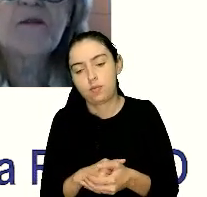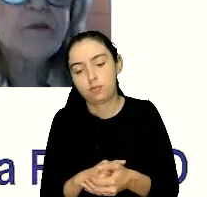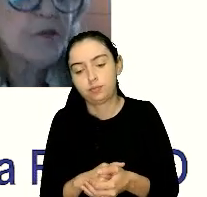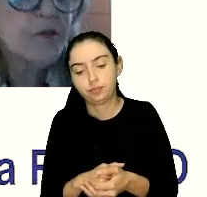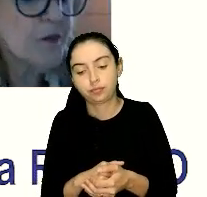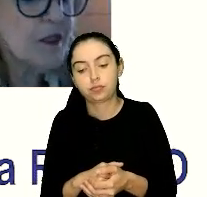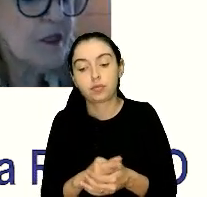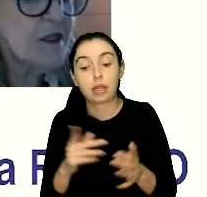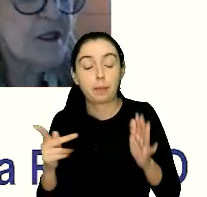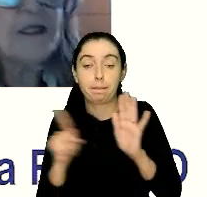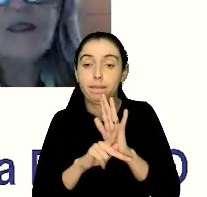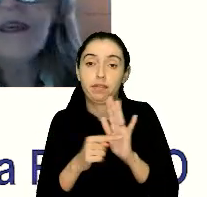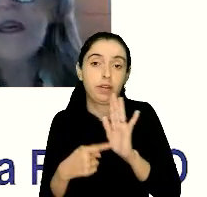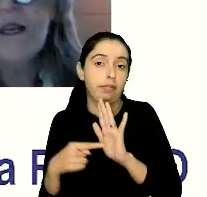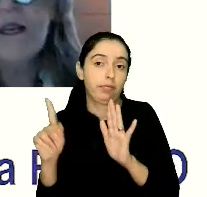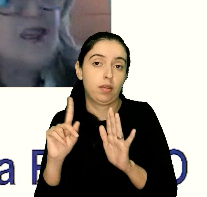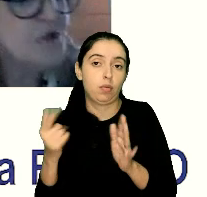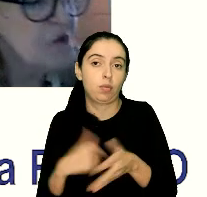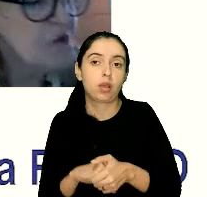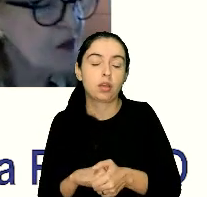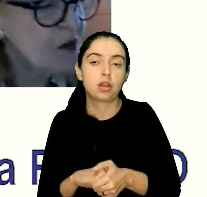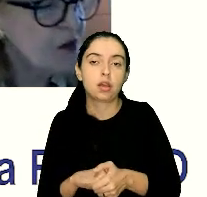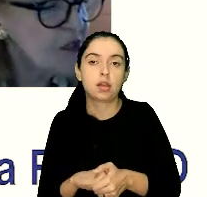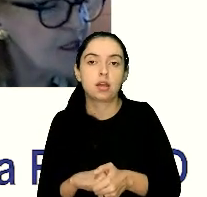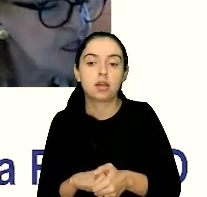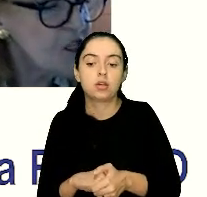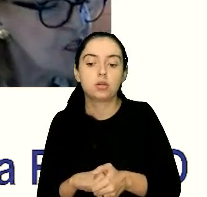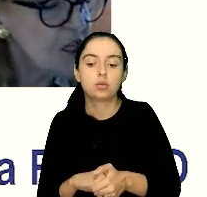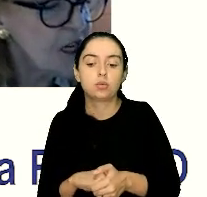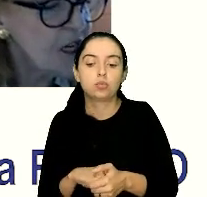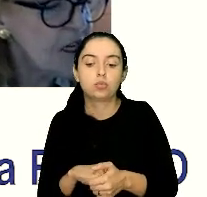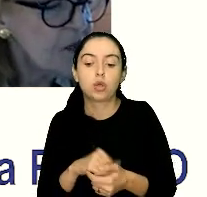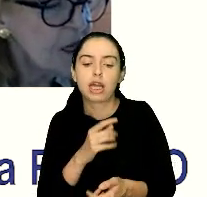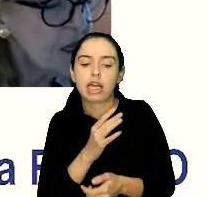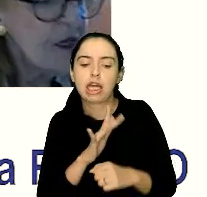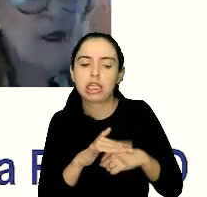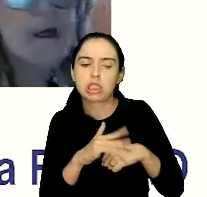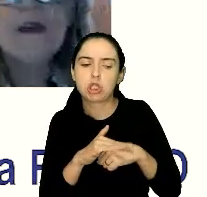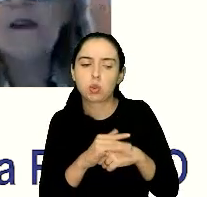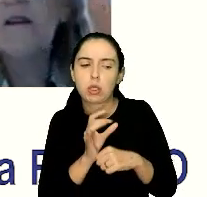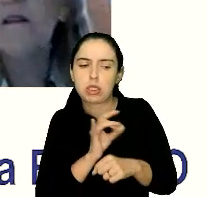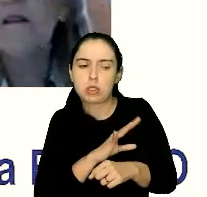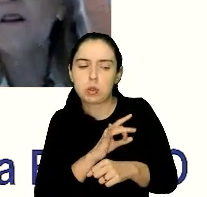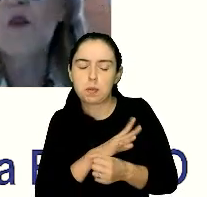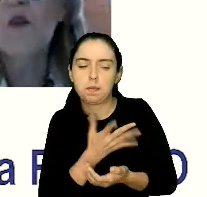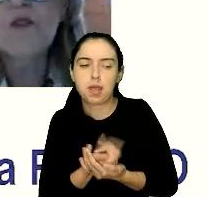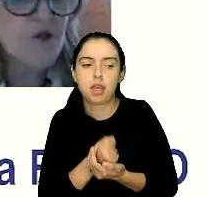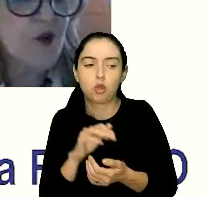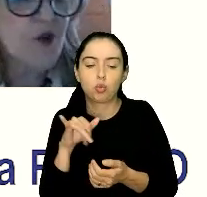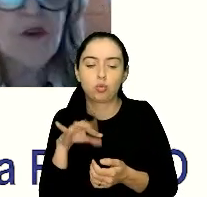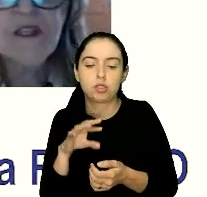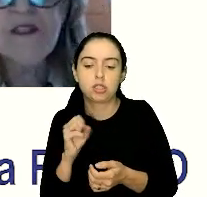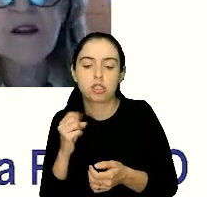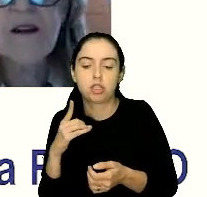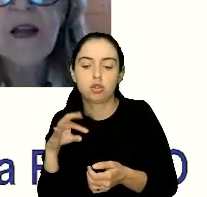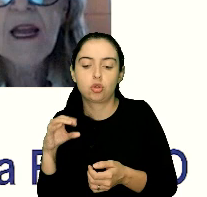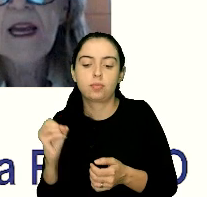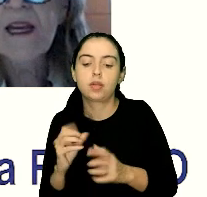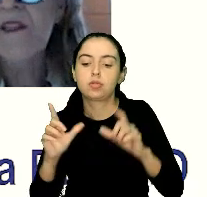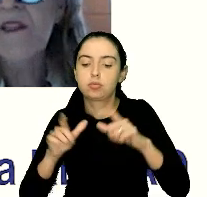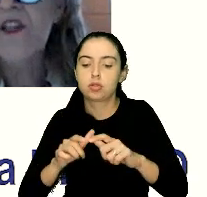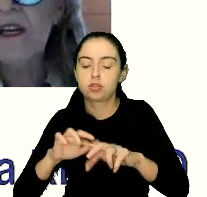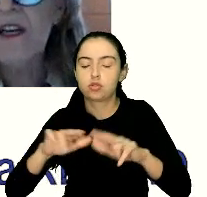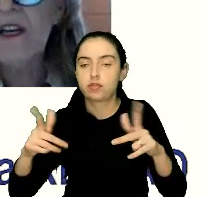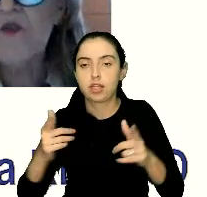comprovado mesmo, que a síndrome de burnout existe em outras situações,